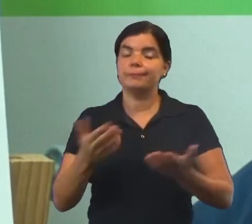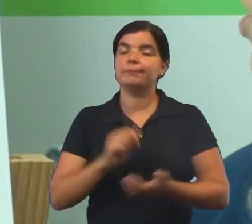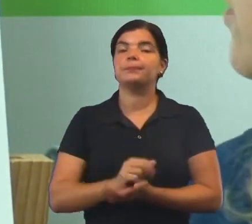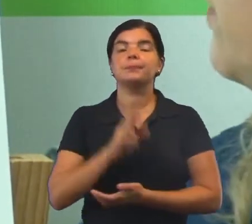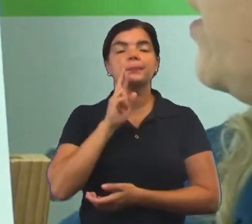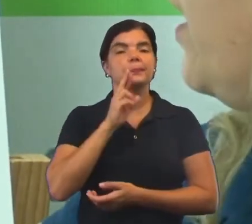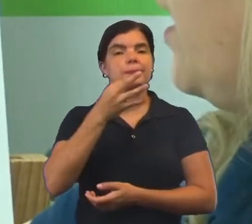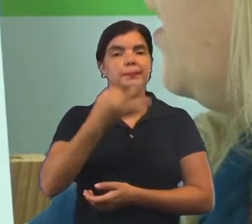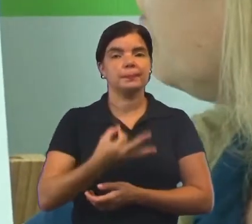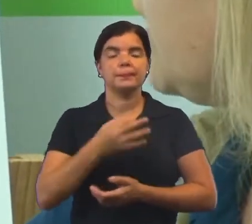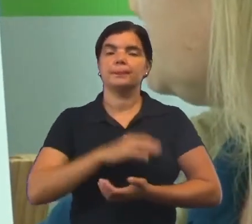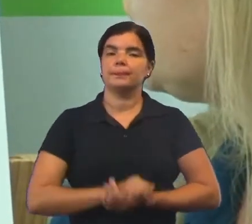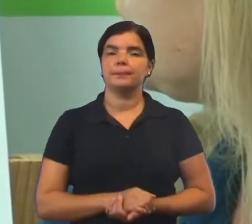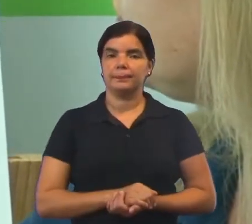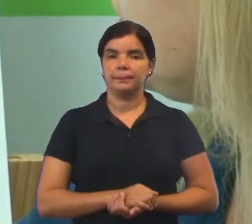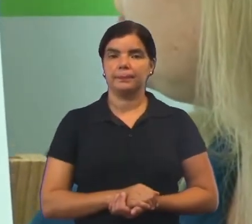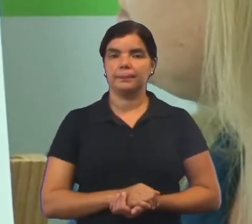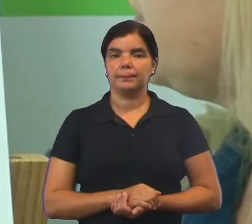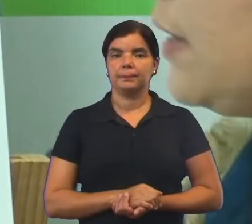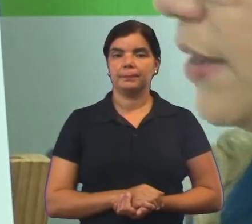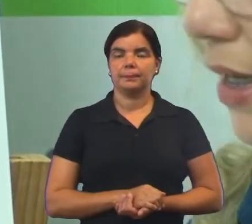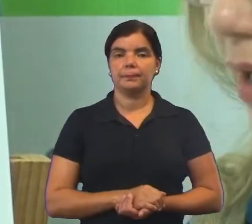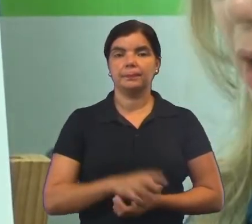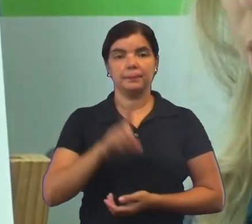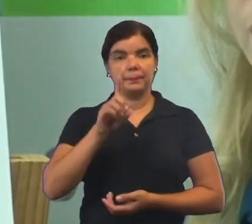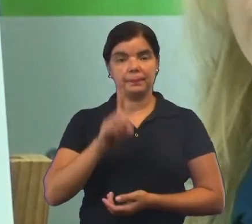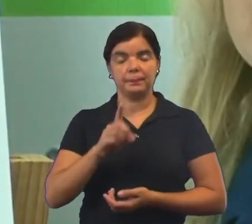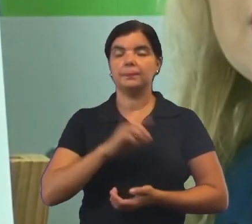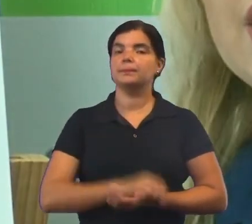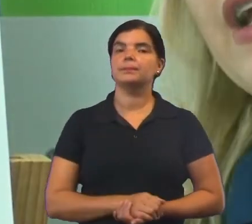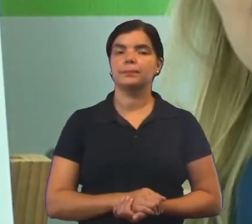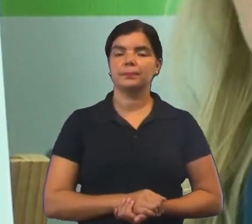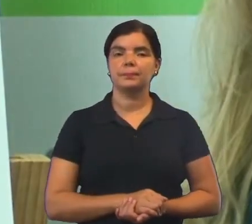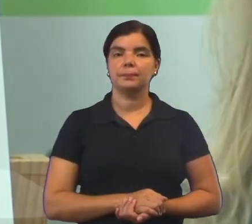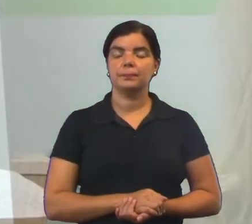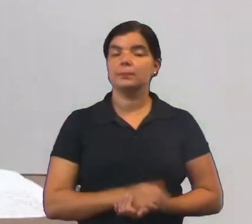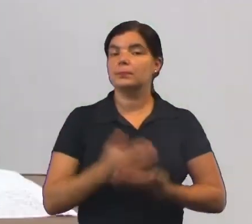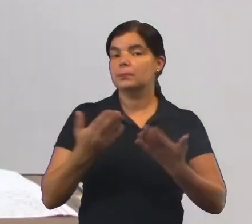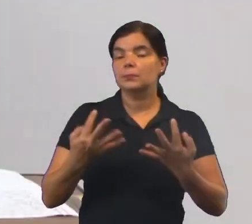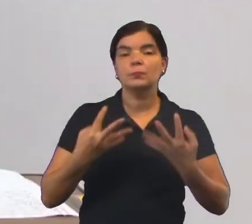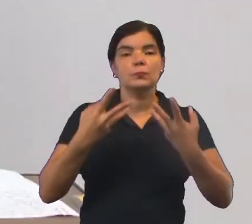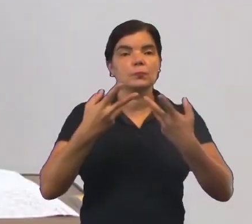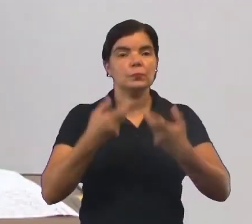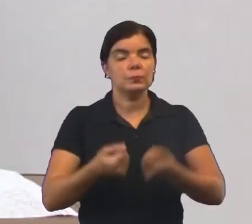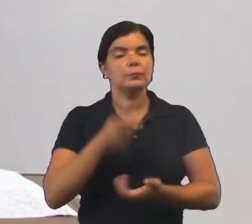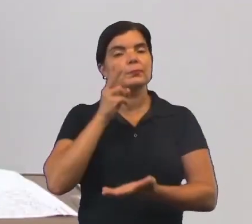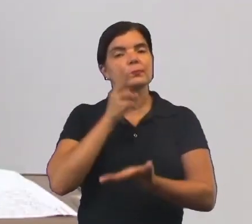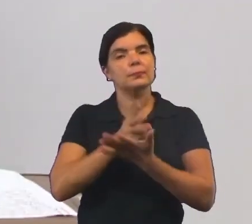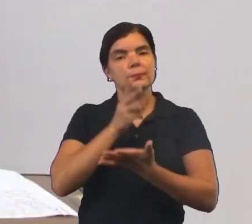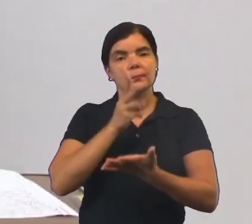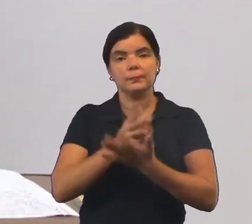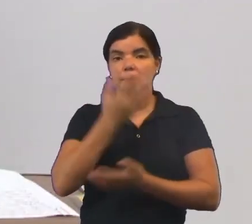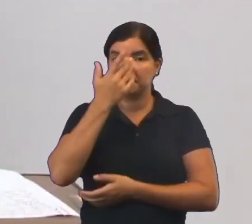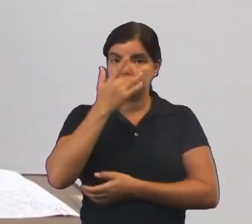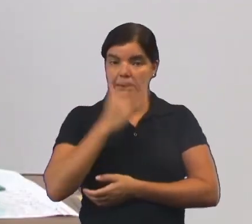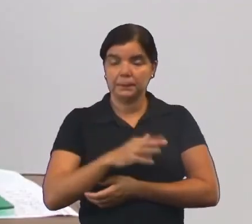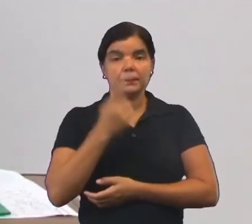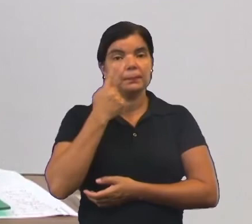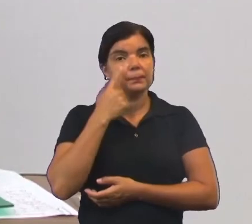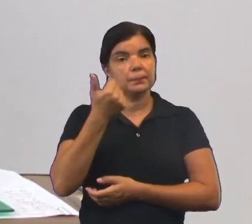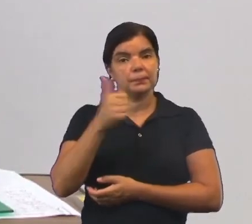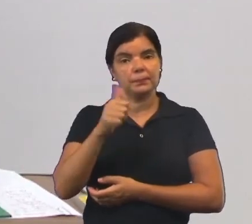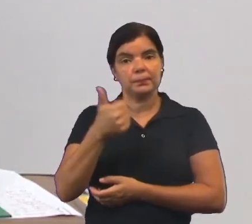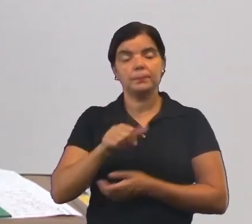nossa alternativa é a alternativa D. Né? Então, todas as vezes, crianças, que nós